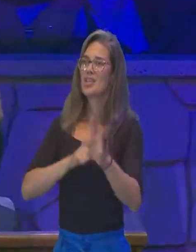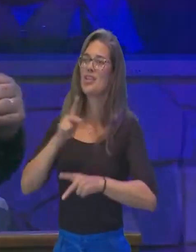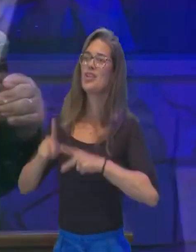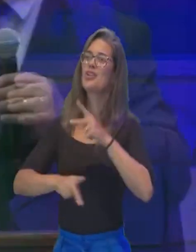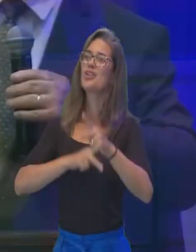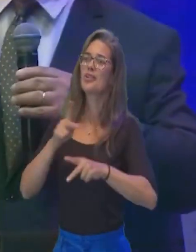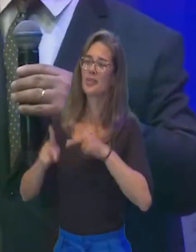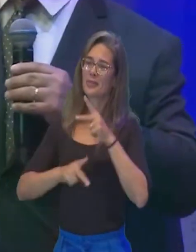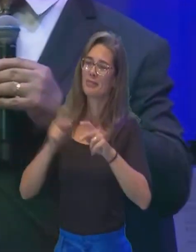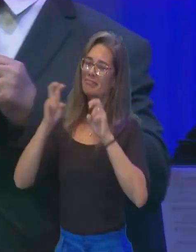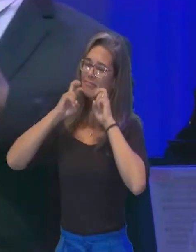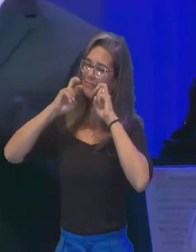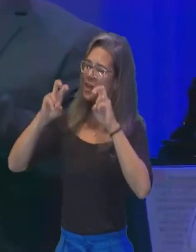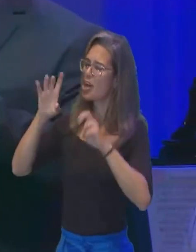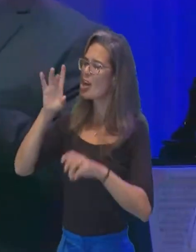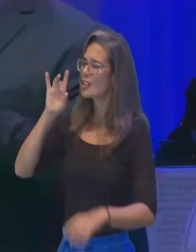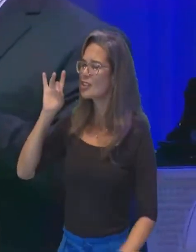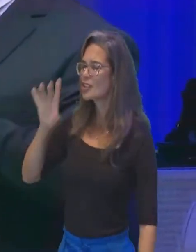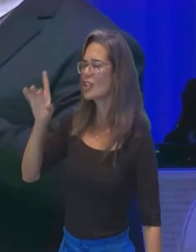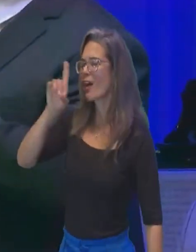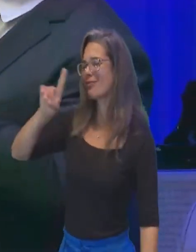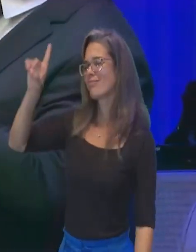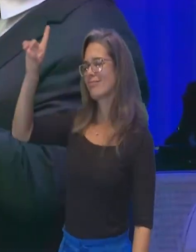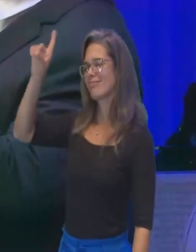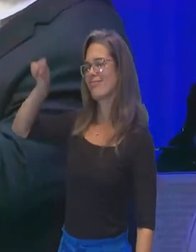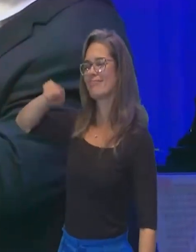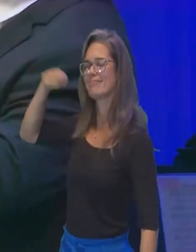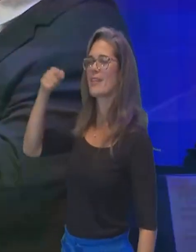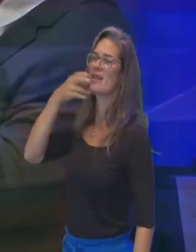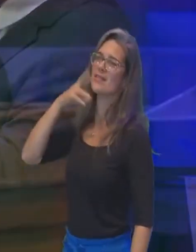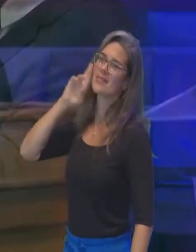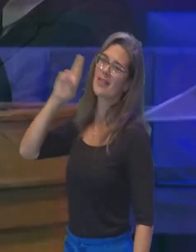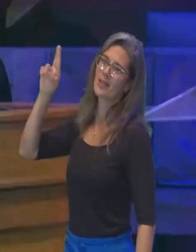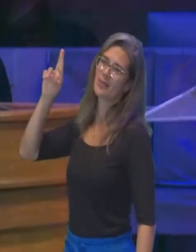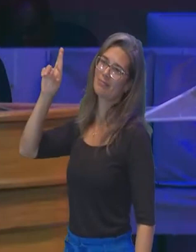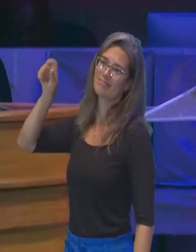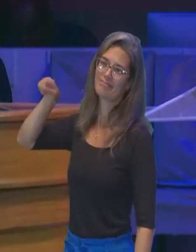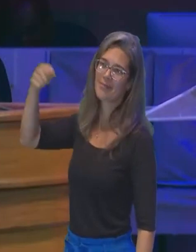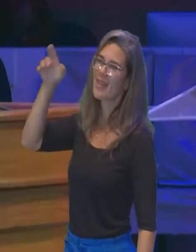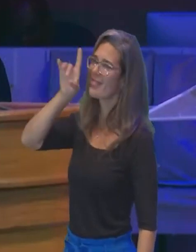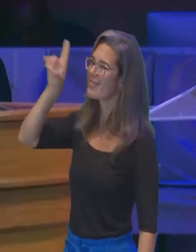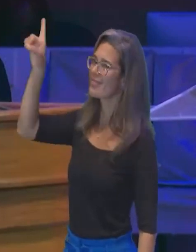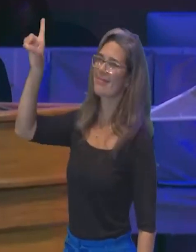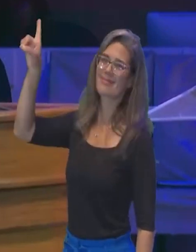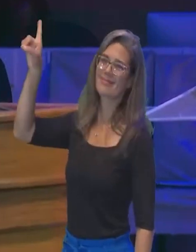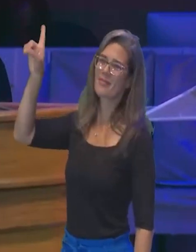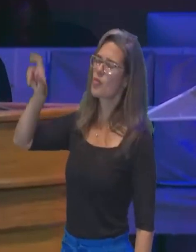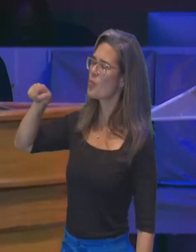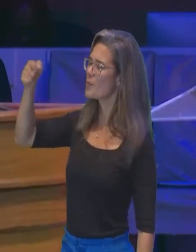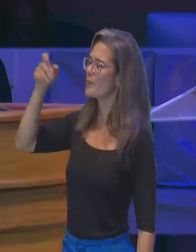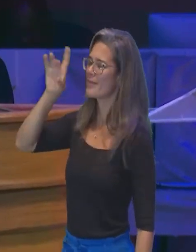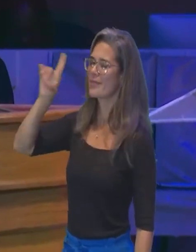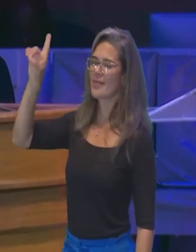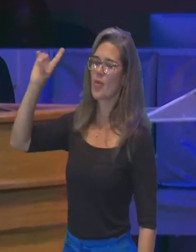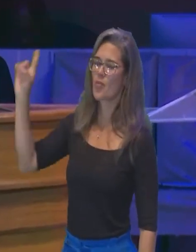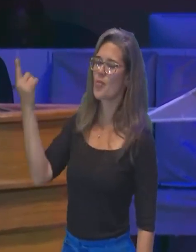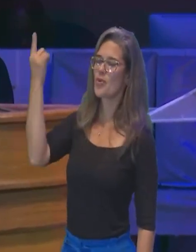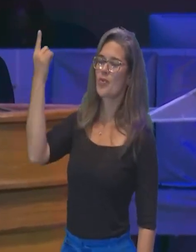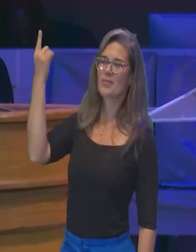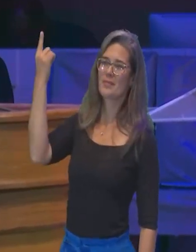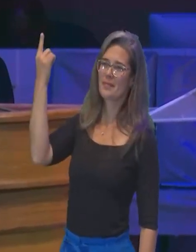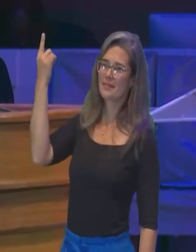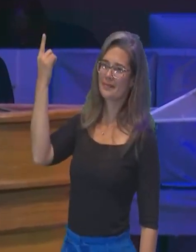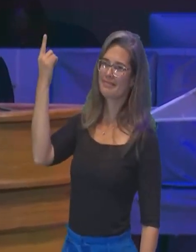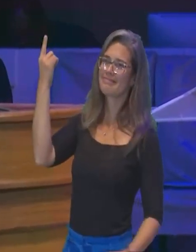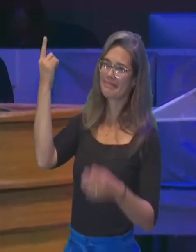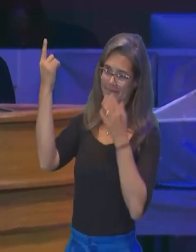exclamou e disse assim: só o Senhor é Deus, só o Senhor é Deus, só o Senhor é Deus.